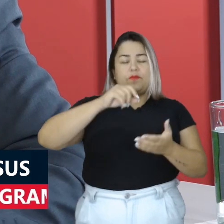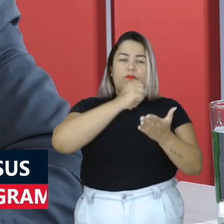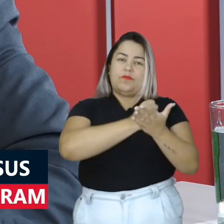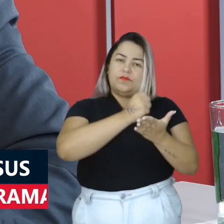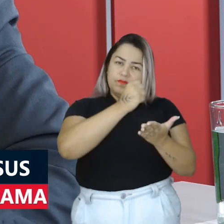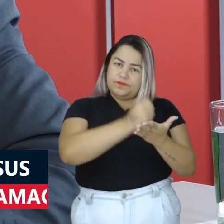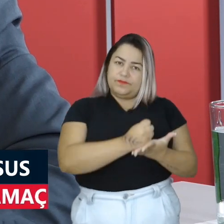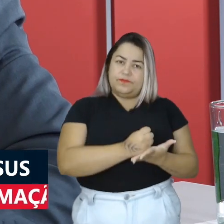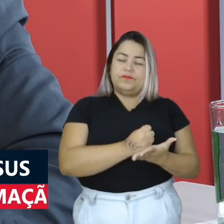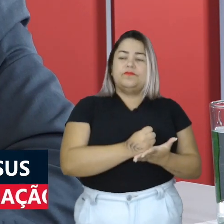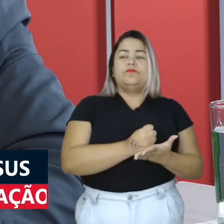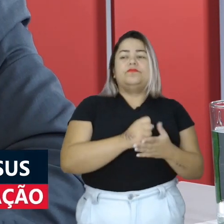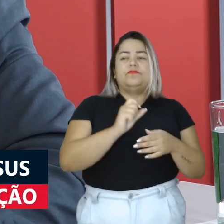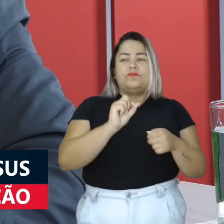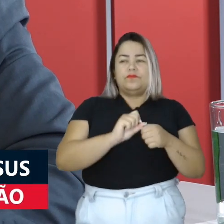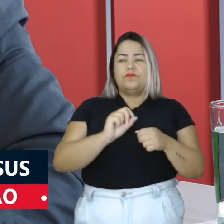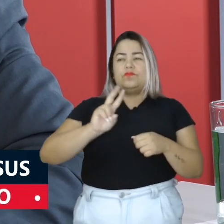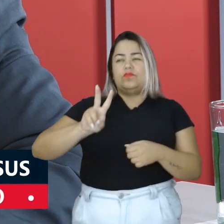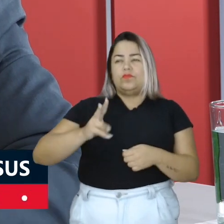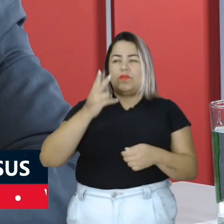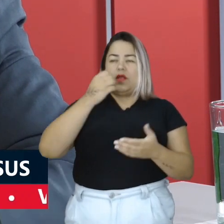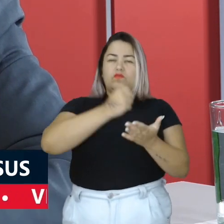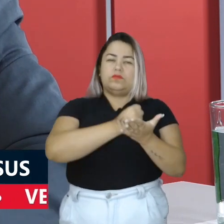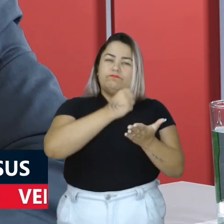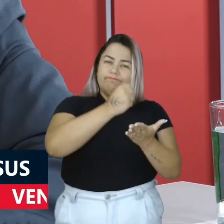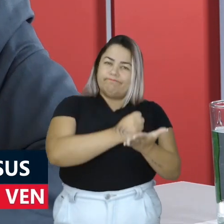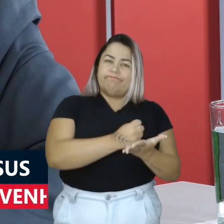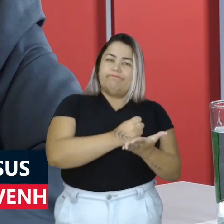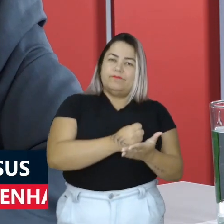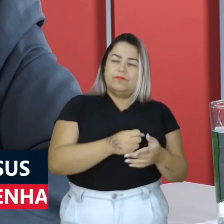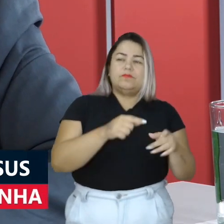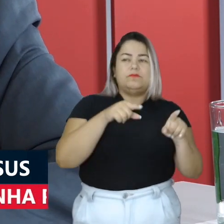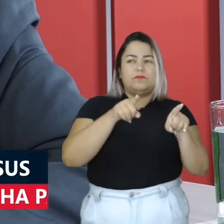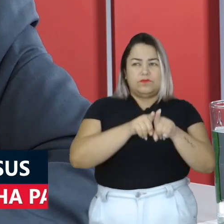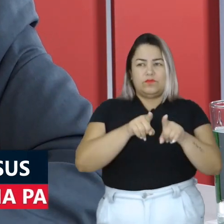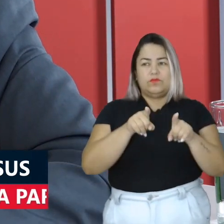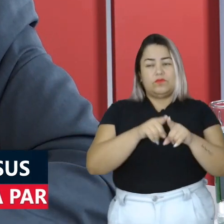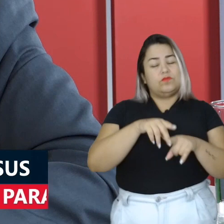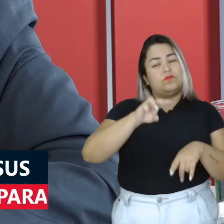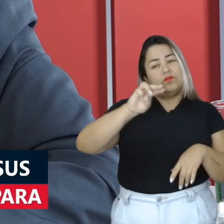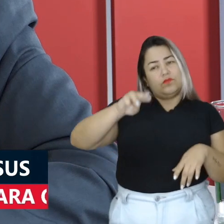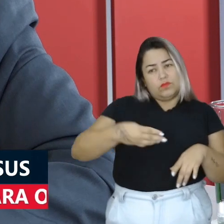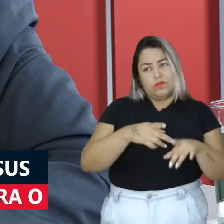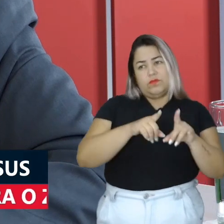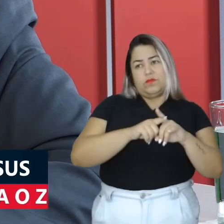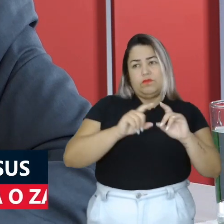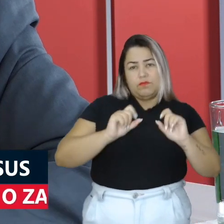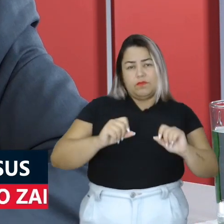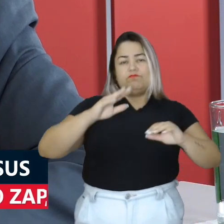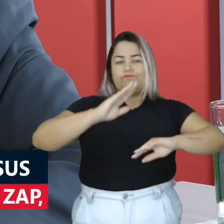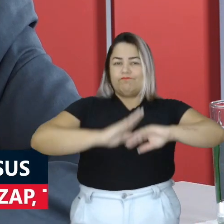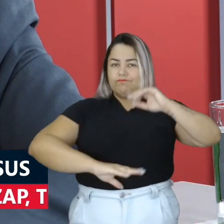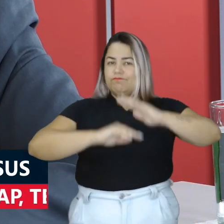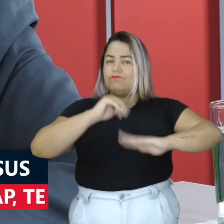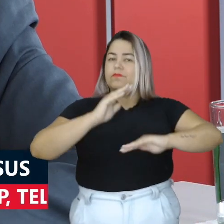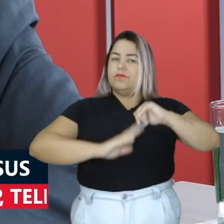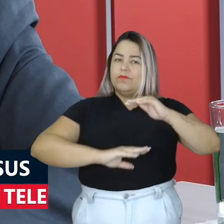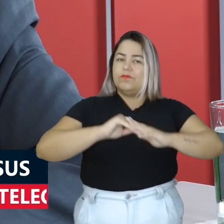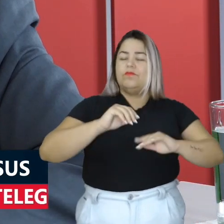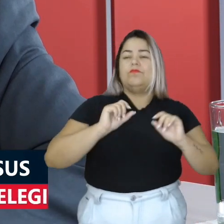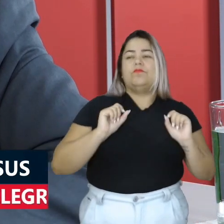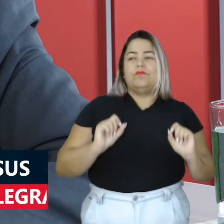contrato, atualizar valores contratuais e colocando melhores condições novamente de funcionamento dessas grandes unidades